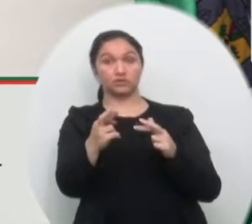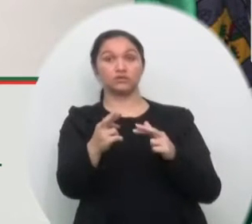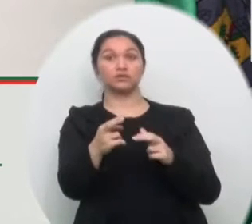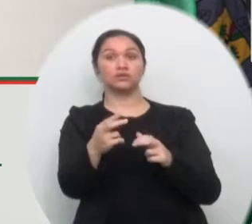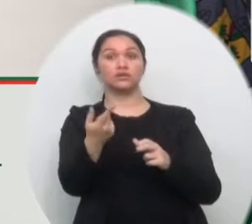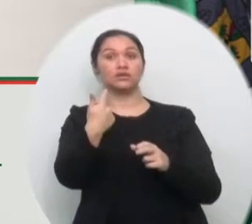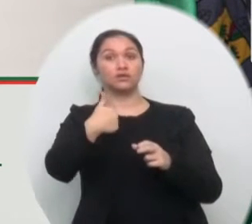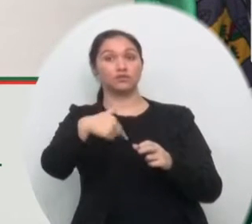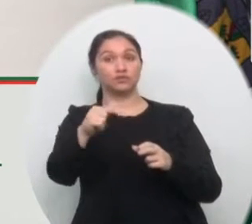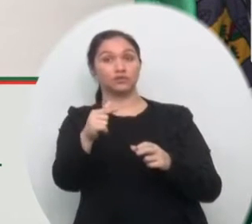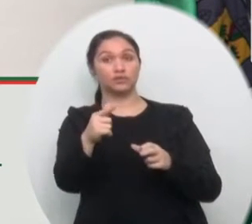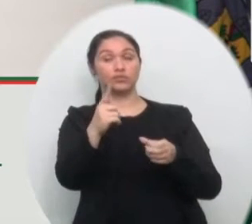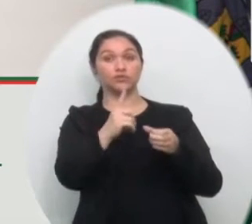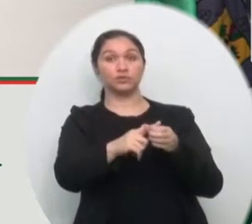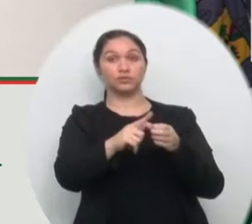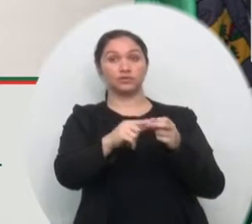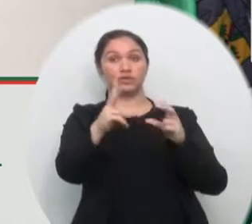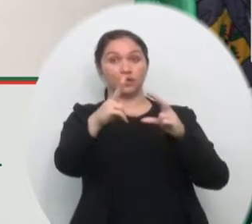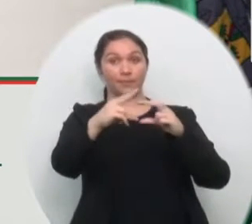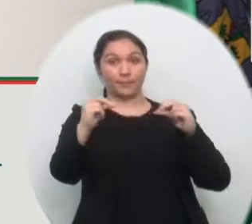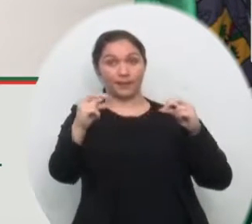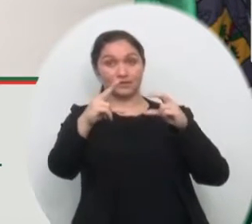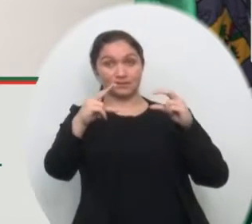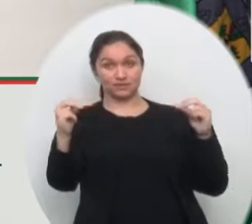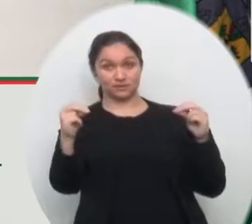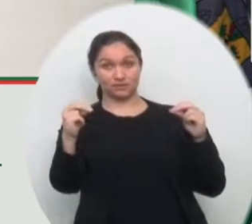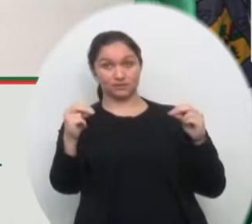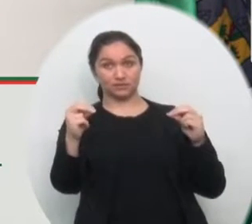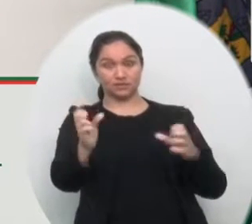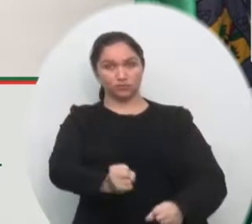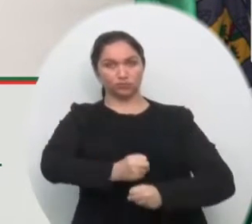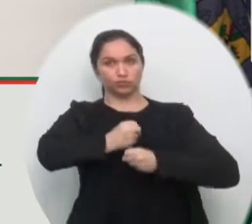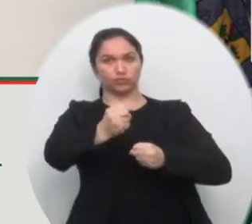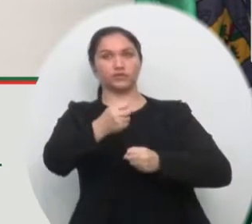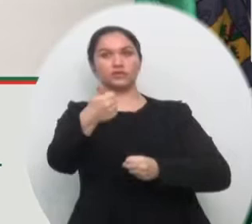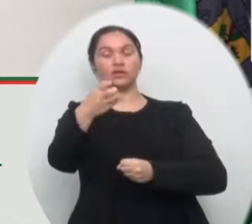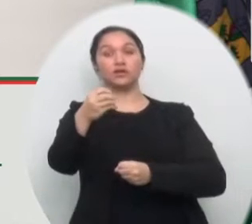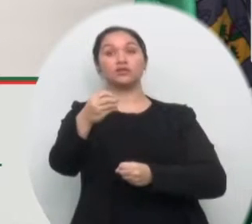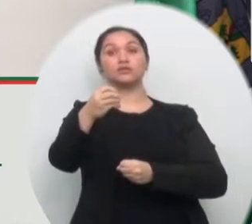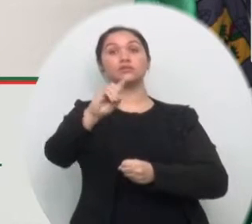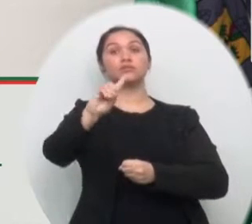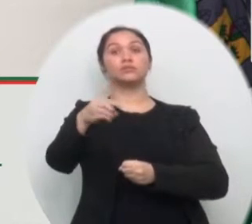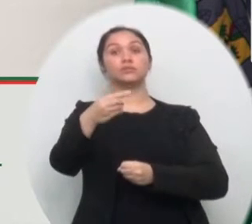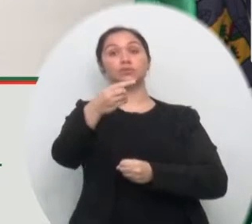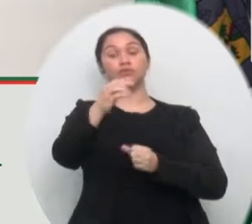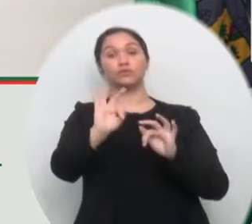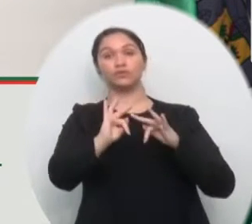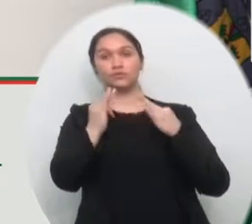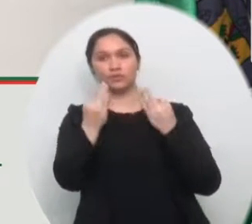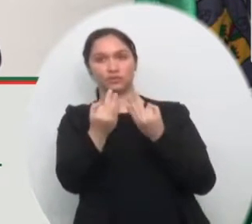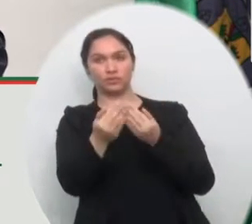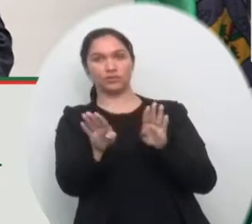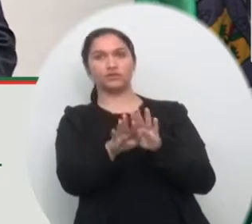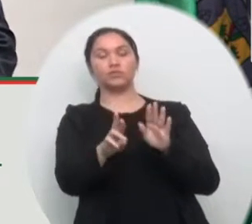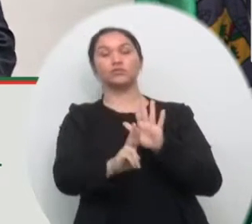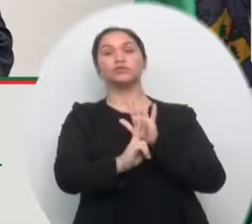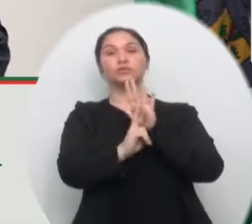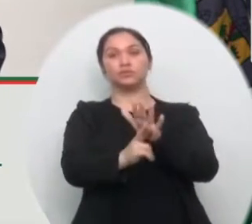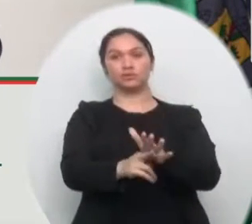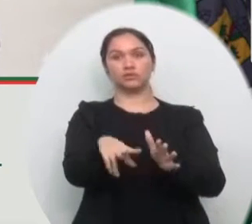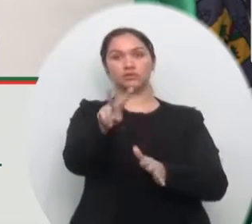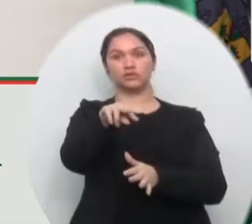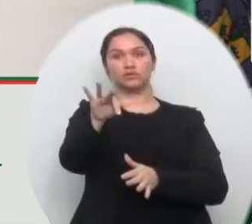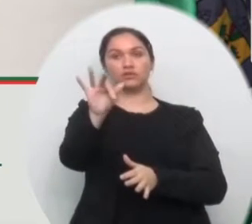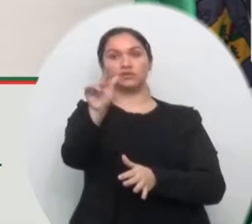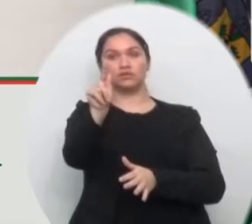estaremos indo para Brasília defender mais de 10 mil famílias da nossa região, representando também a vereadora Giovana, o vereador